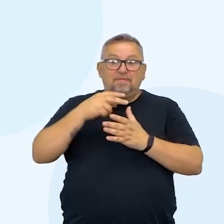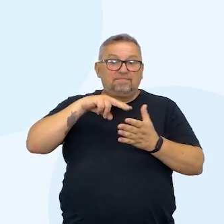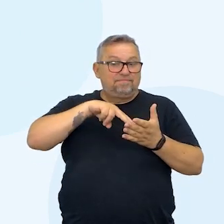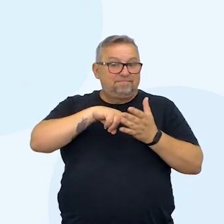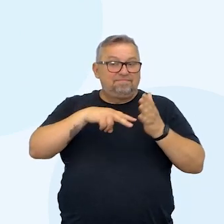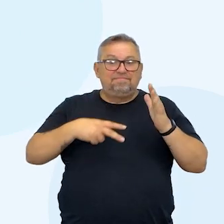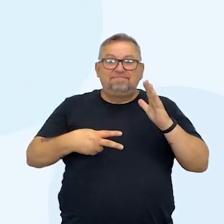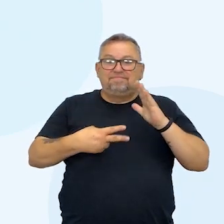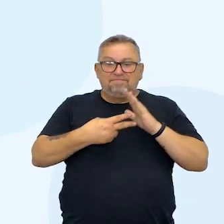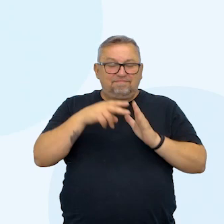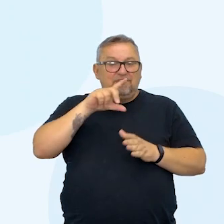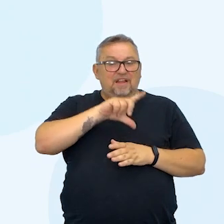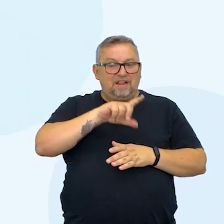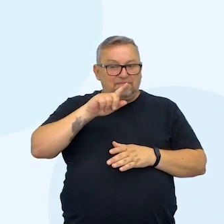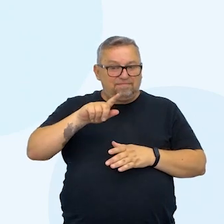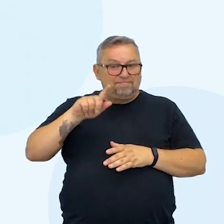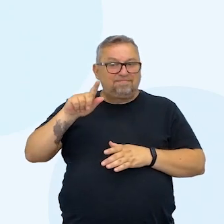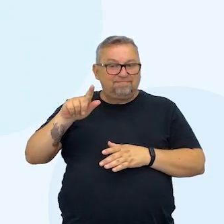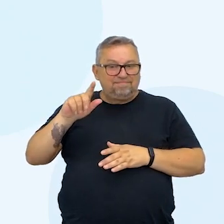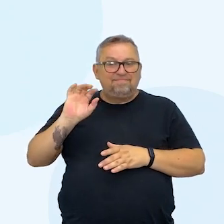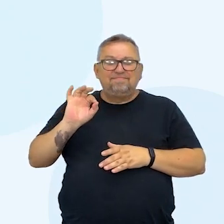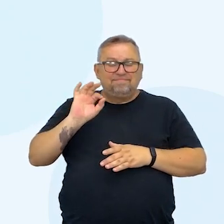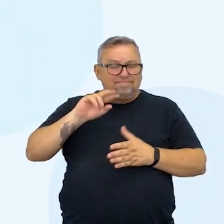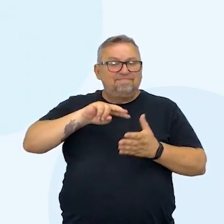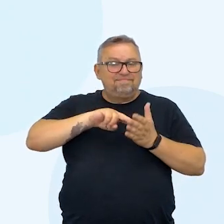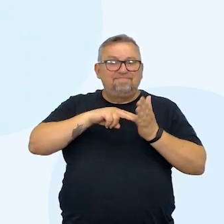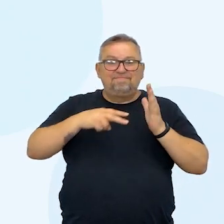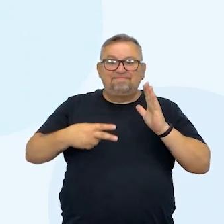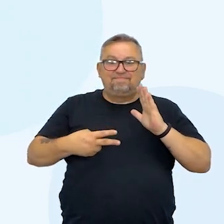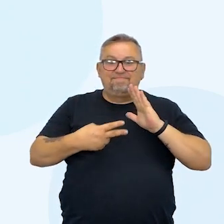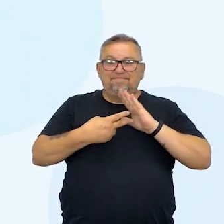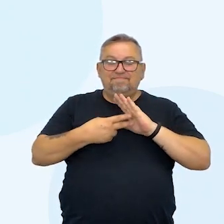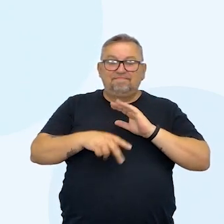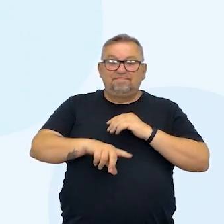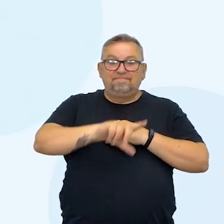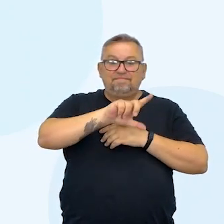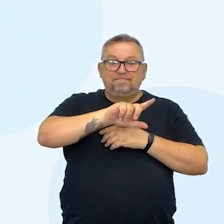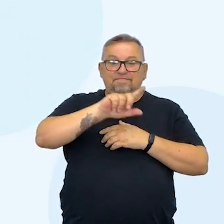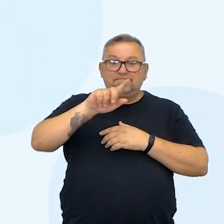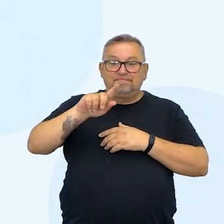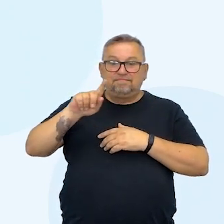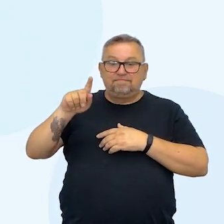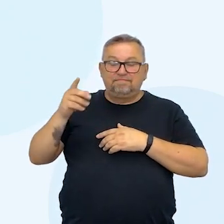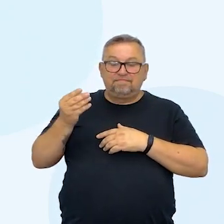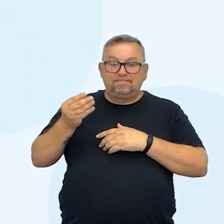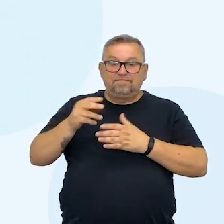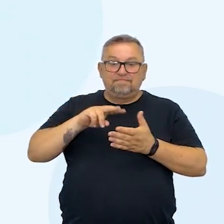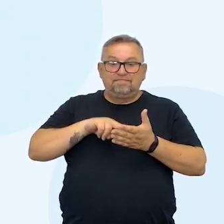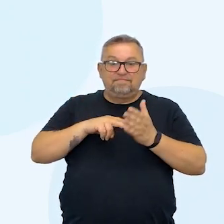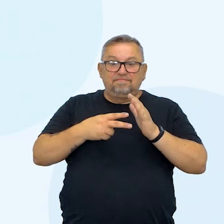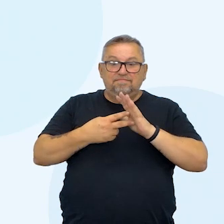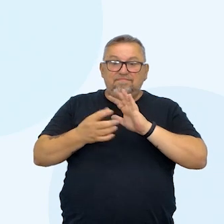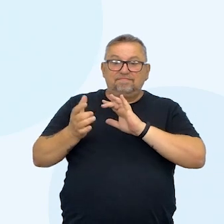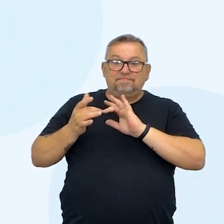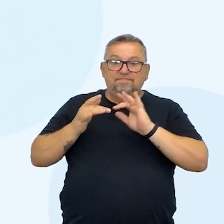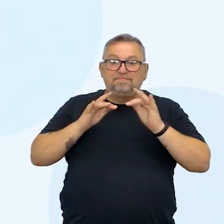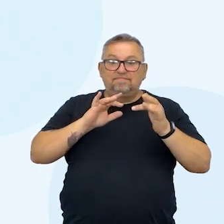né? A linguagem, sendo mais preciso, né? É a linguagem que cria significado, que